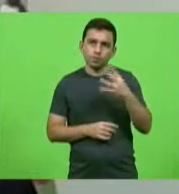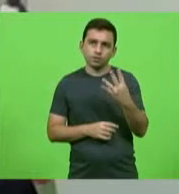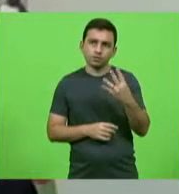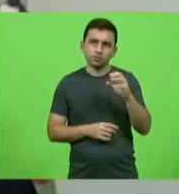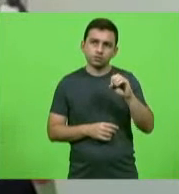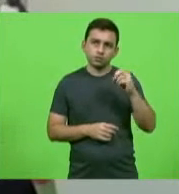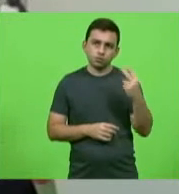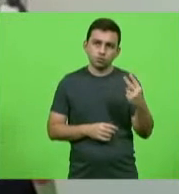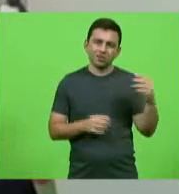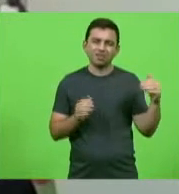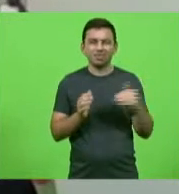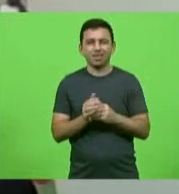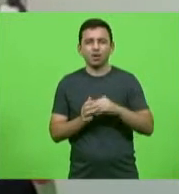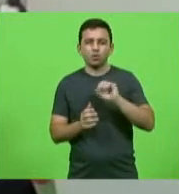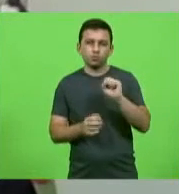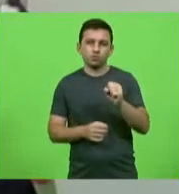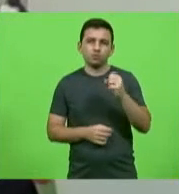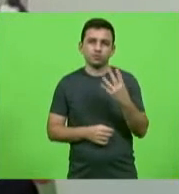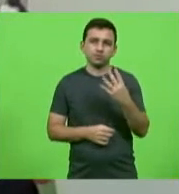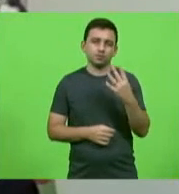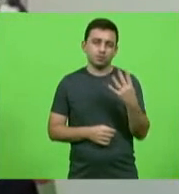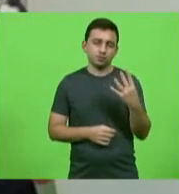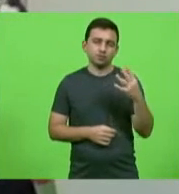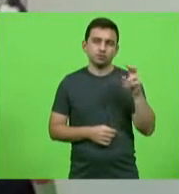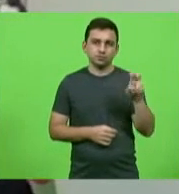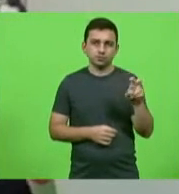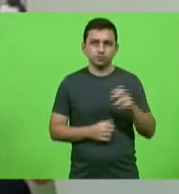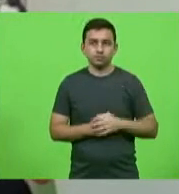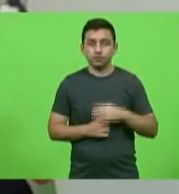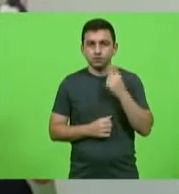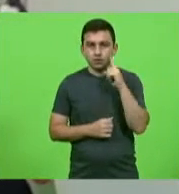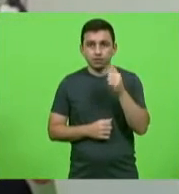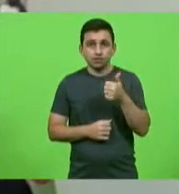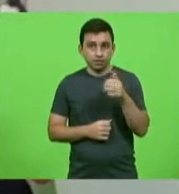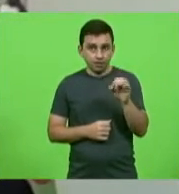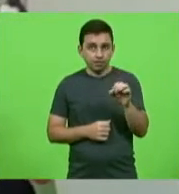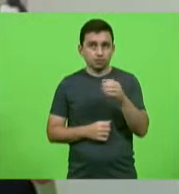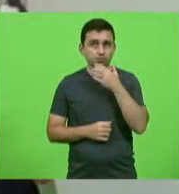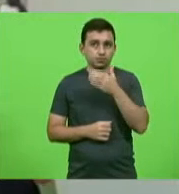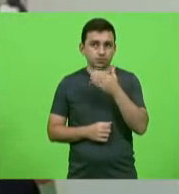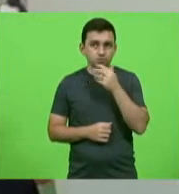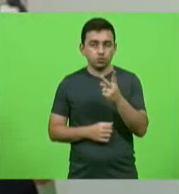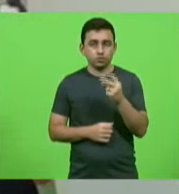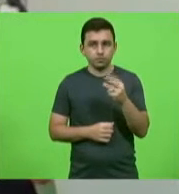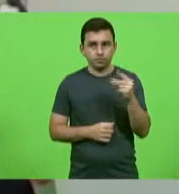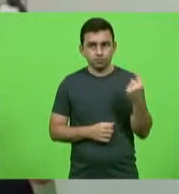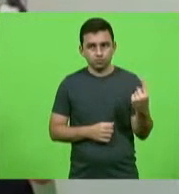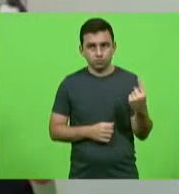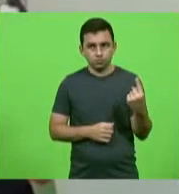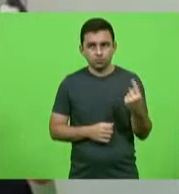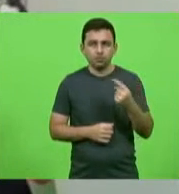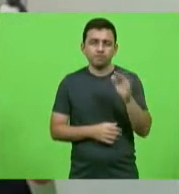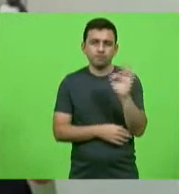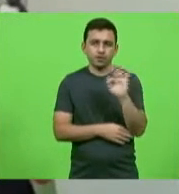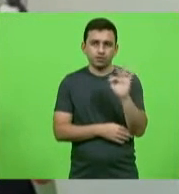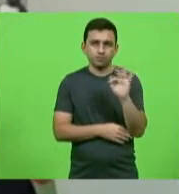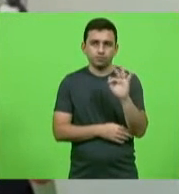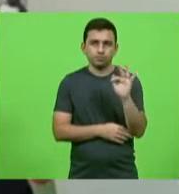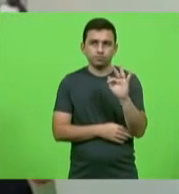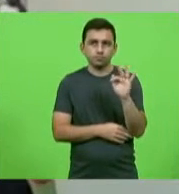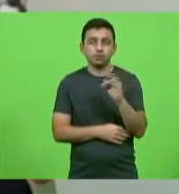8.402 a 8.445. Em 10 de dezembro de 2021, em 10 de